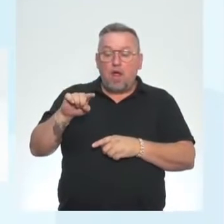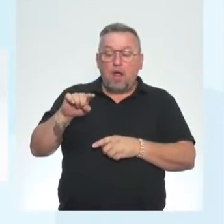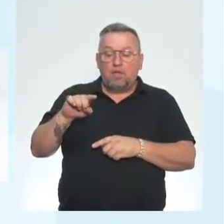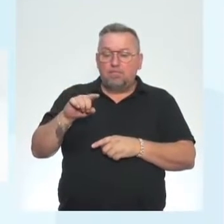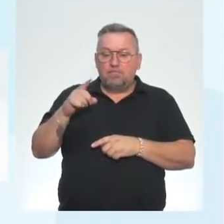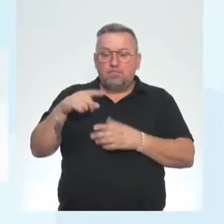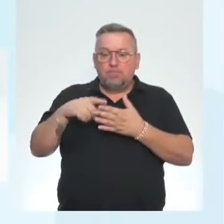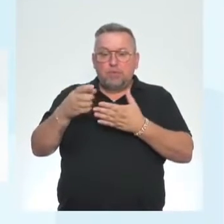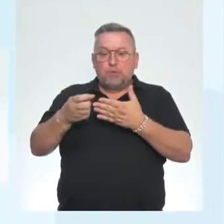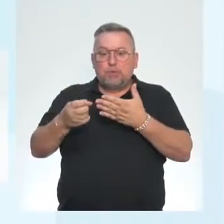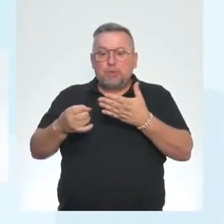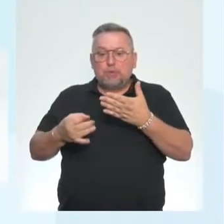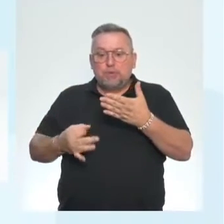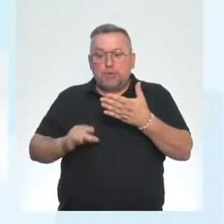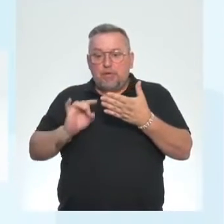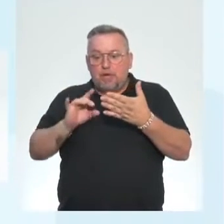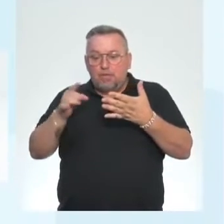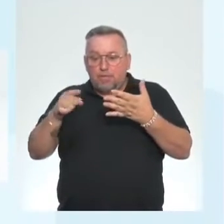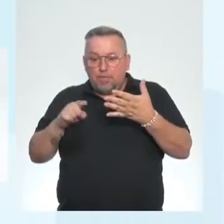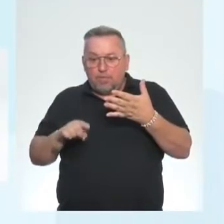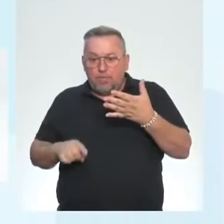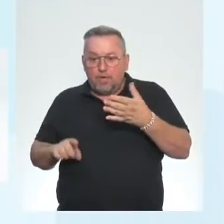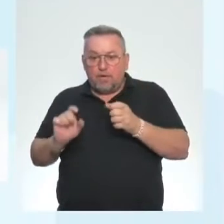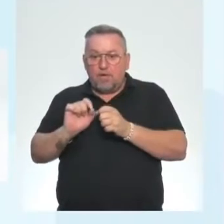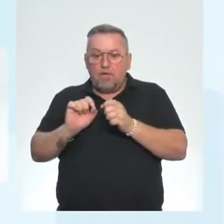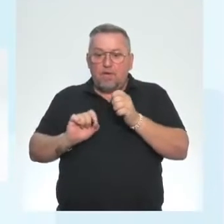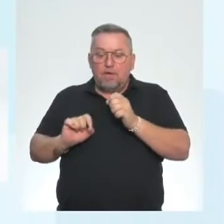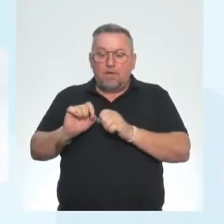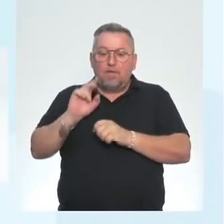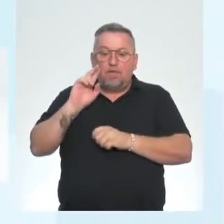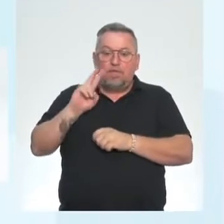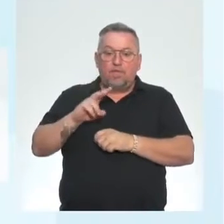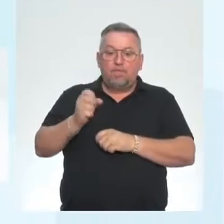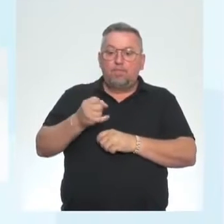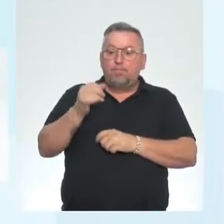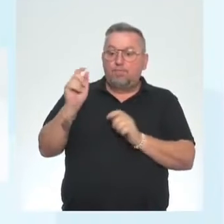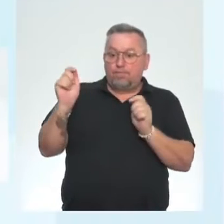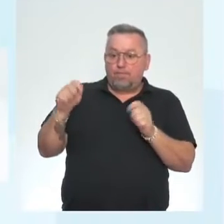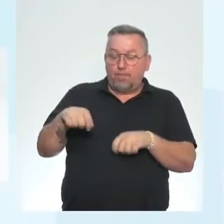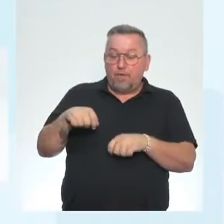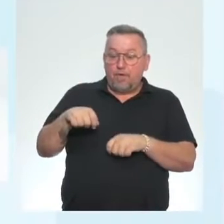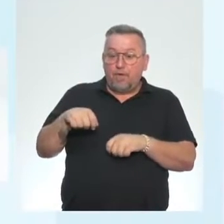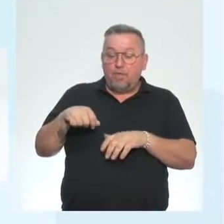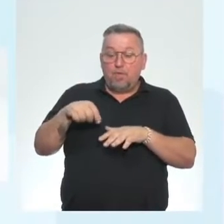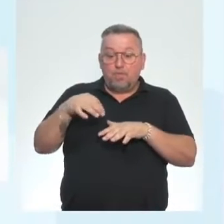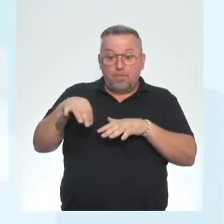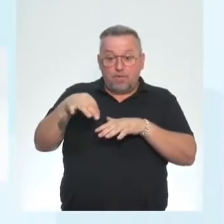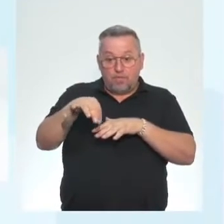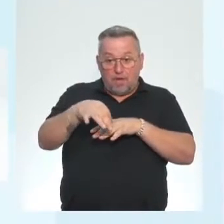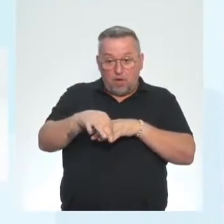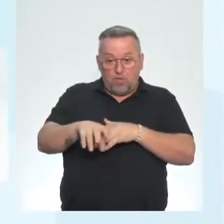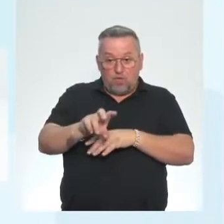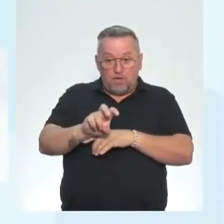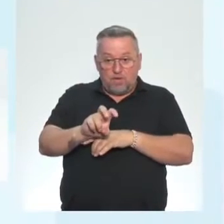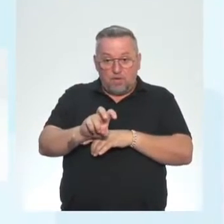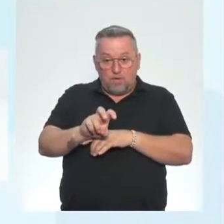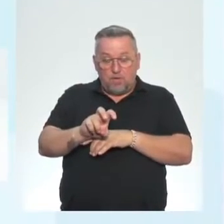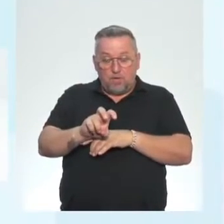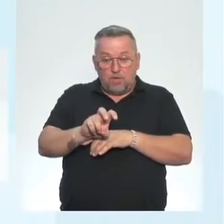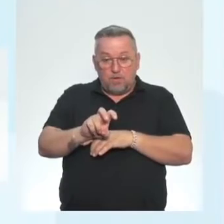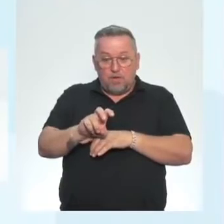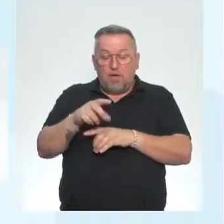A gente poderia descrever. Então, é só fazer o quê? Ver quantas possibilidades a gente tem para a primeira, que é 5, as cores de